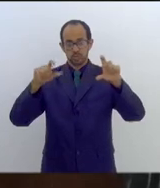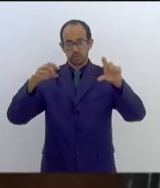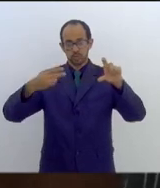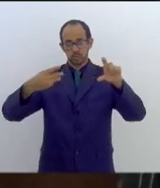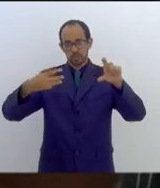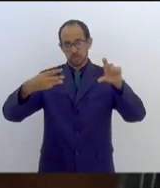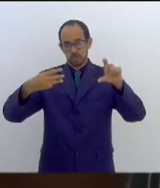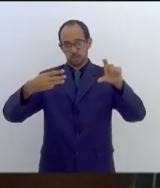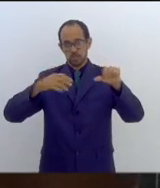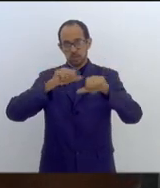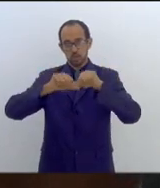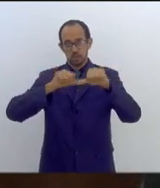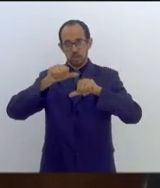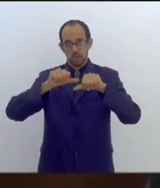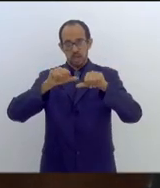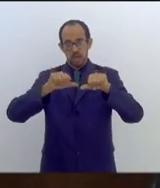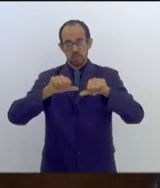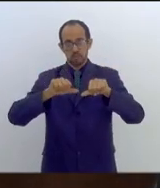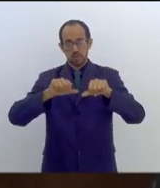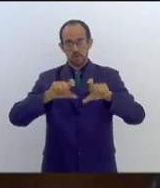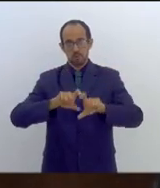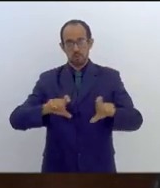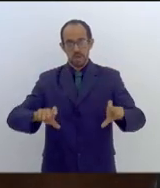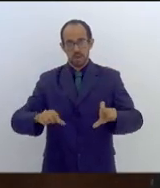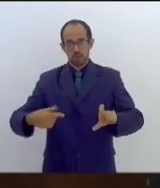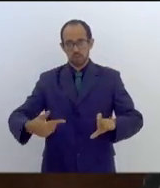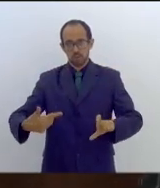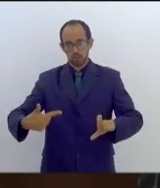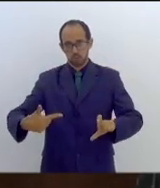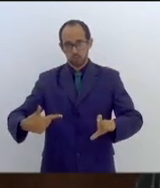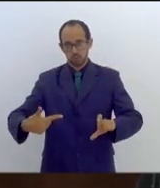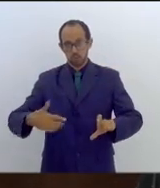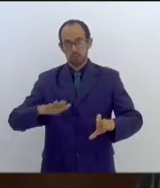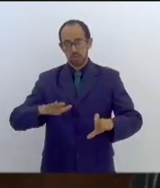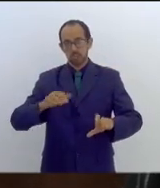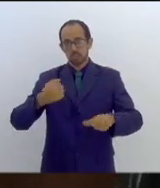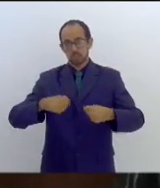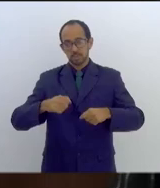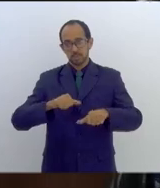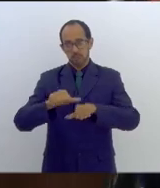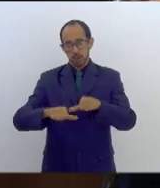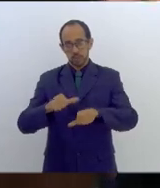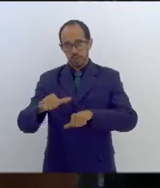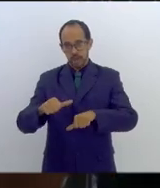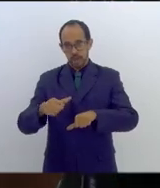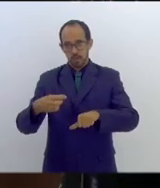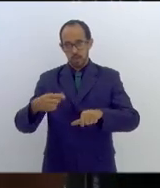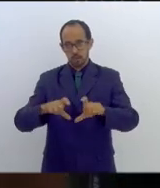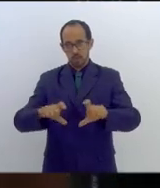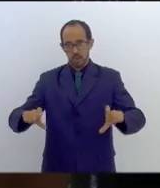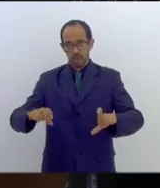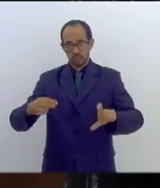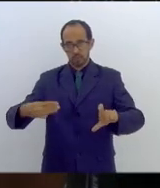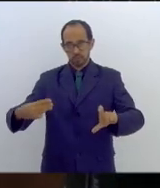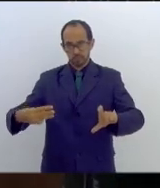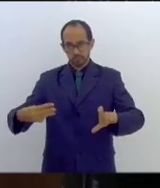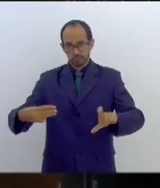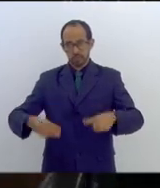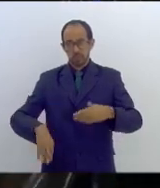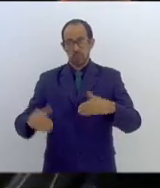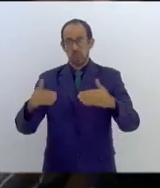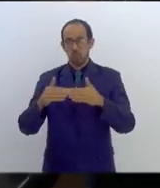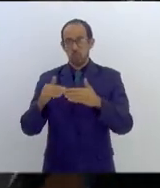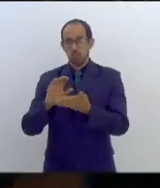o parágrafo 2º, e tem que alterar o parágrafo 3º. Então, constitucionalidade com uma